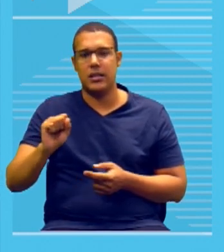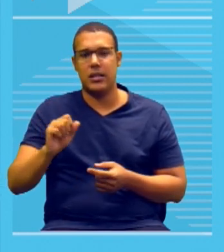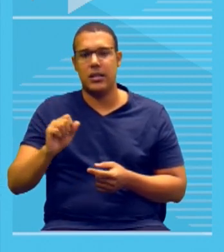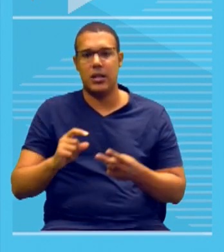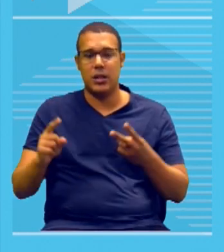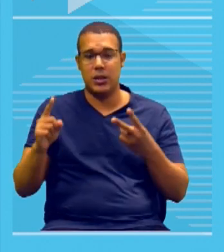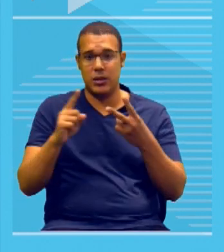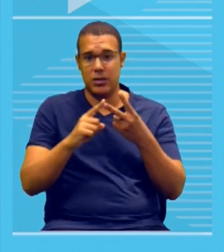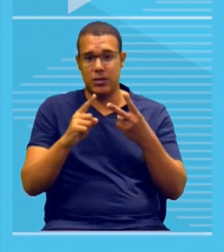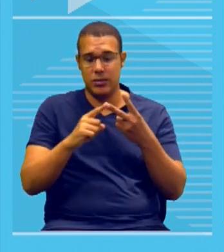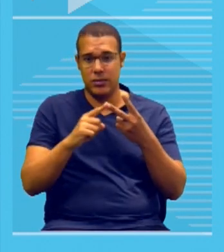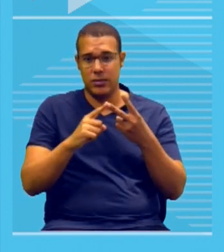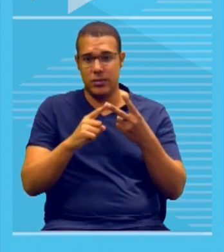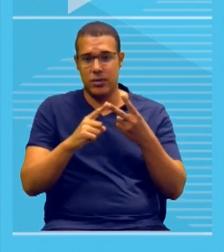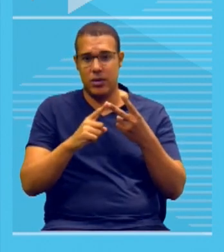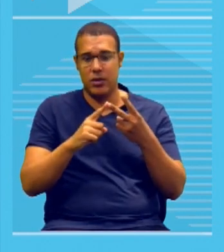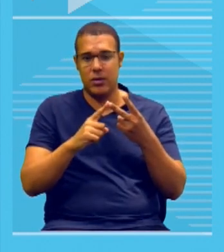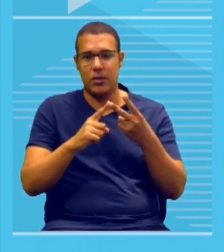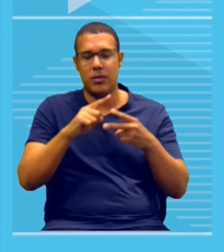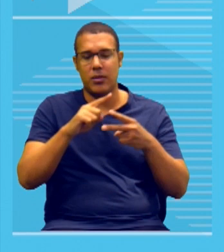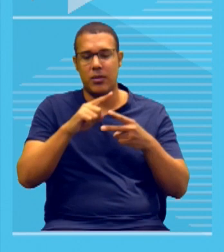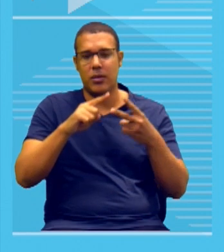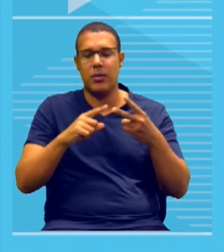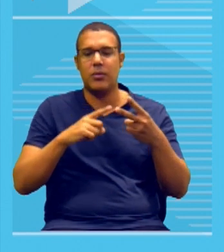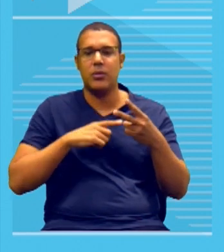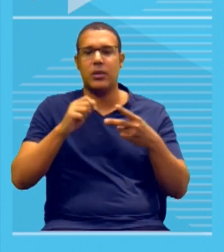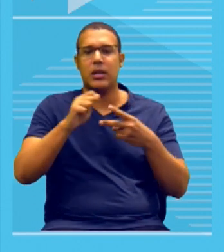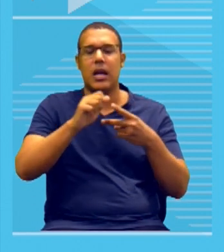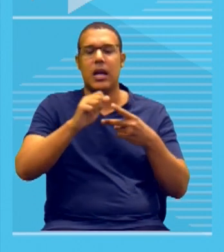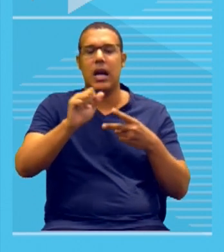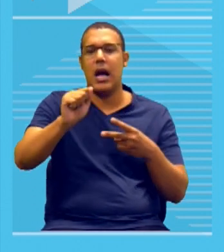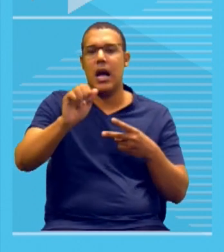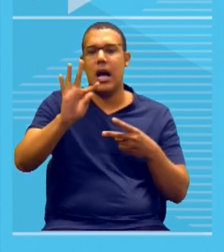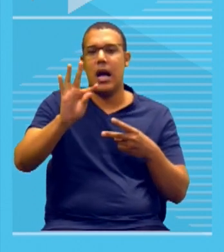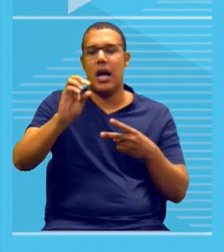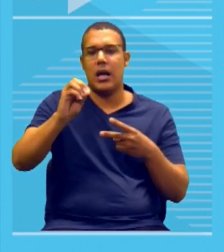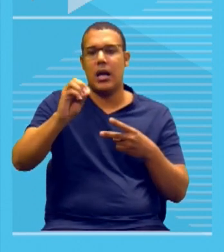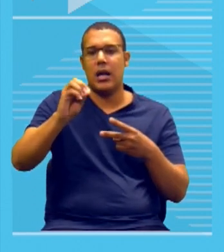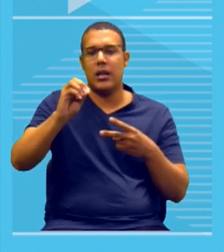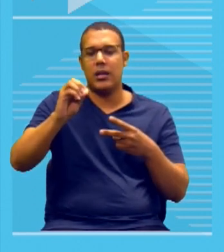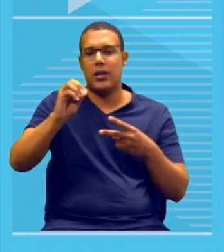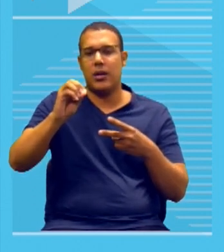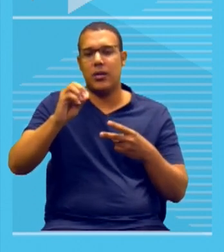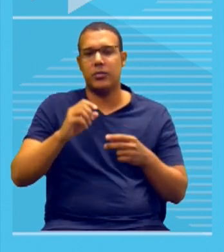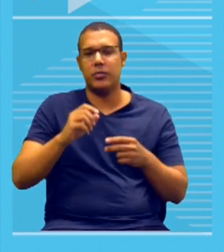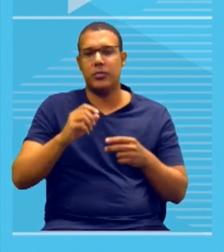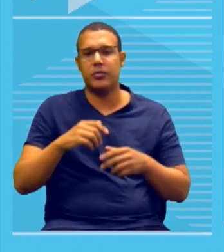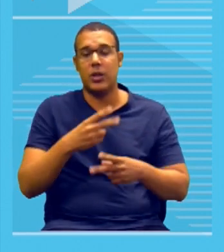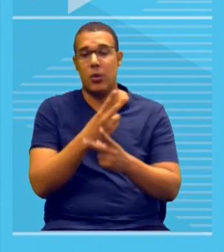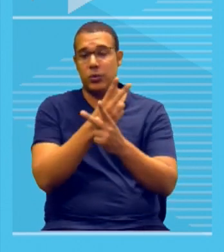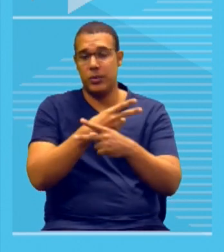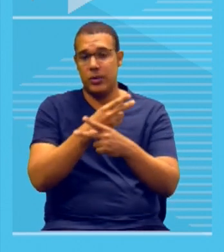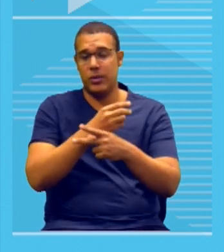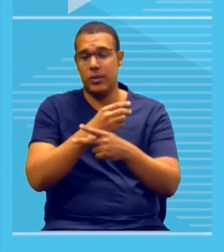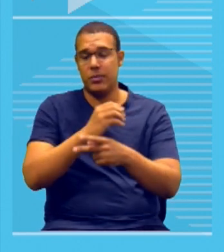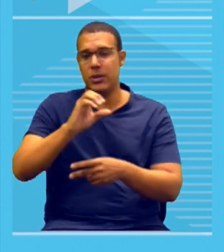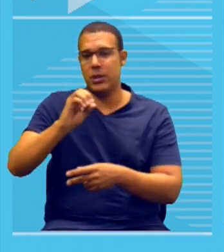dividem em átonos e tônicos os pronomes pronomes